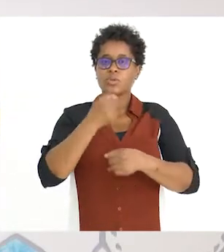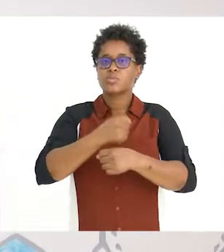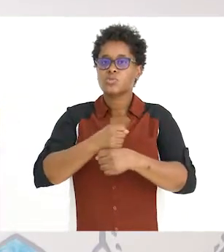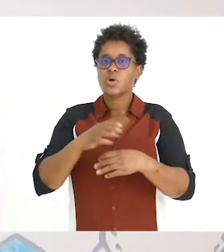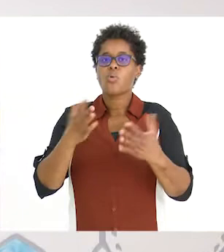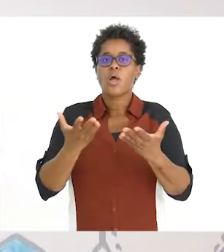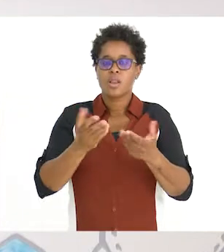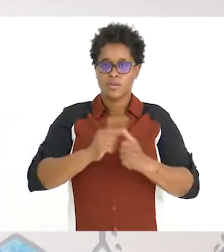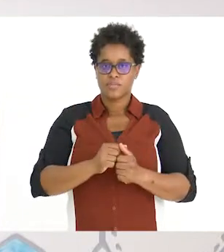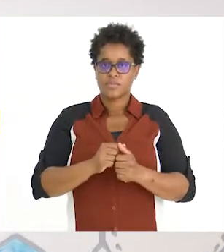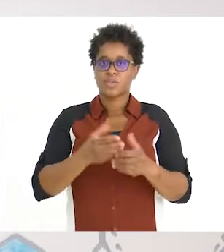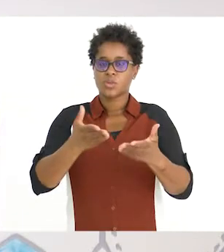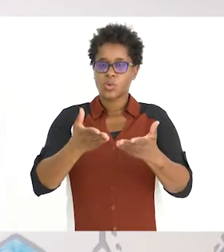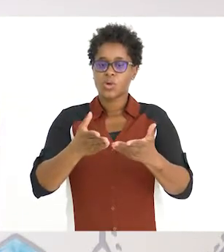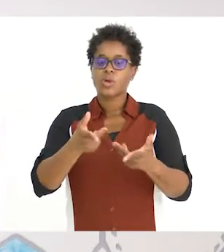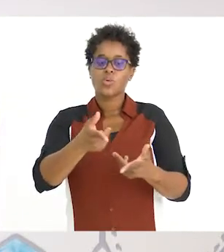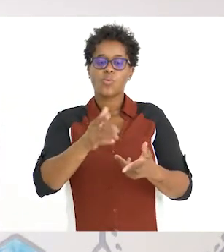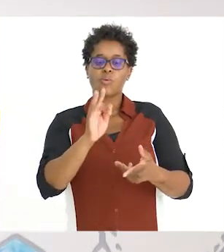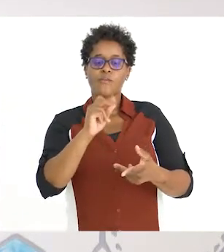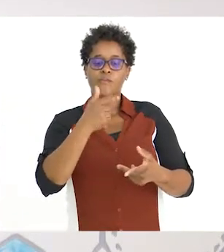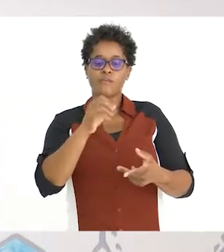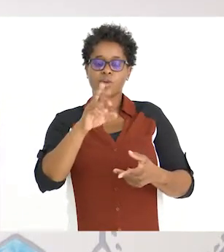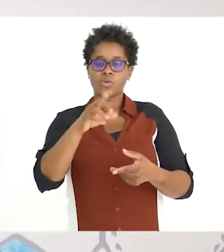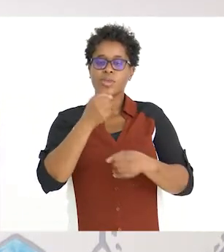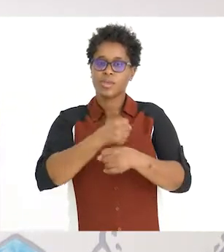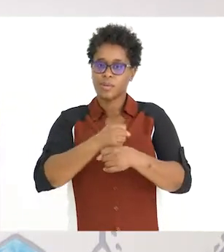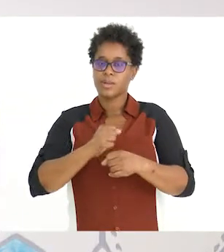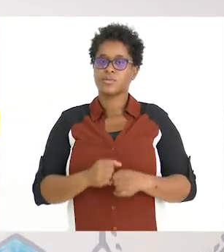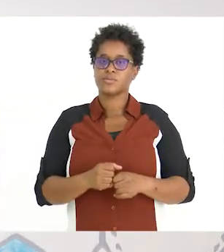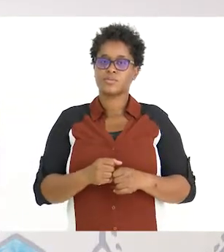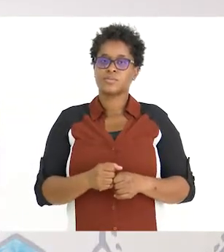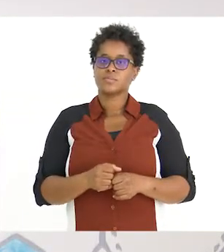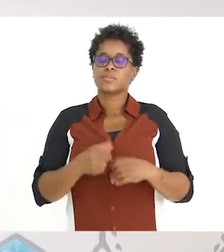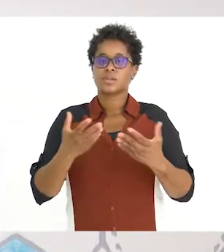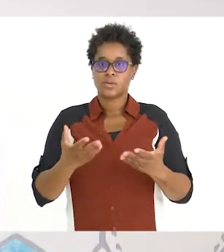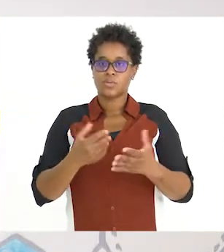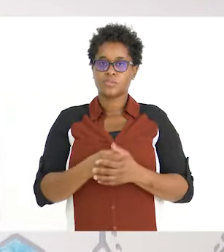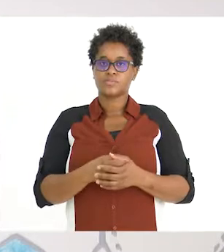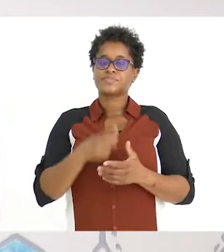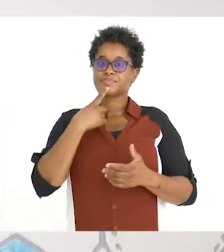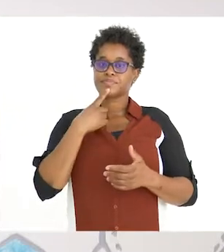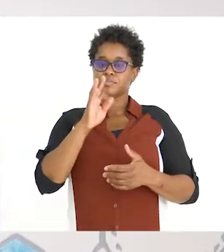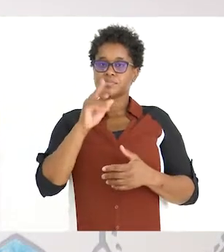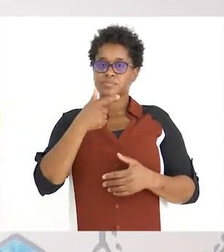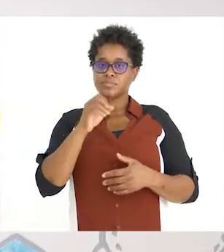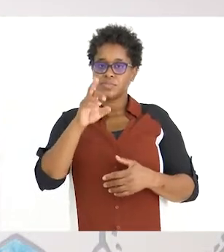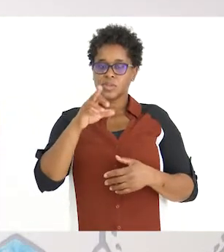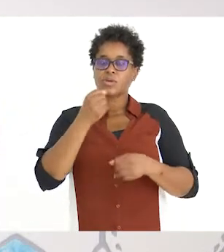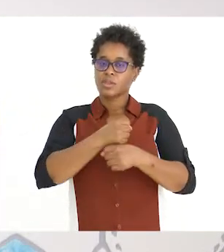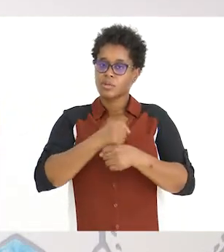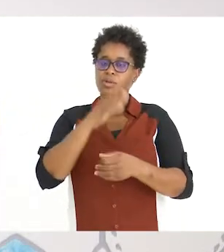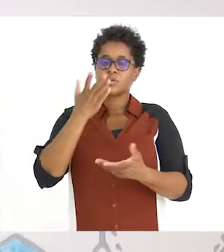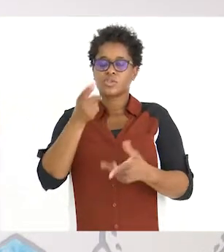é? É o fator trabalho. Portanto, entende-se por fator trabalho são